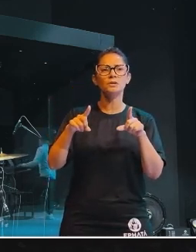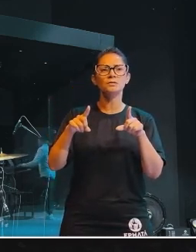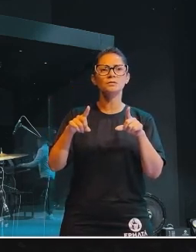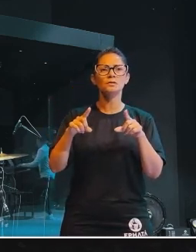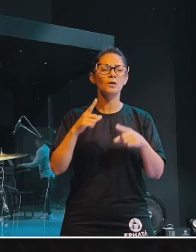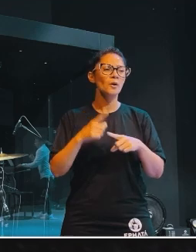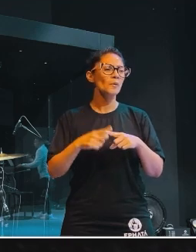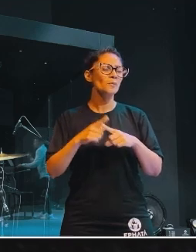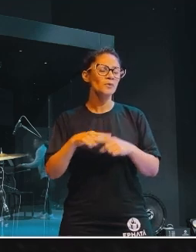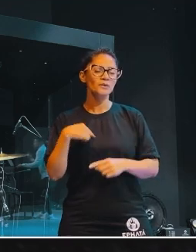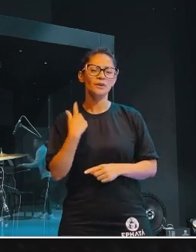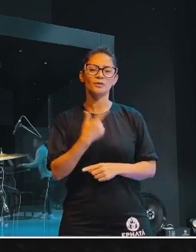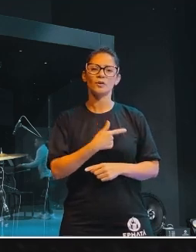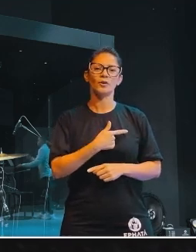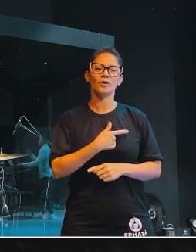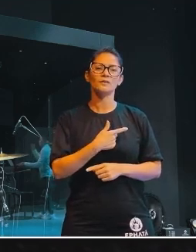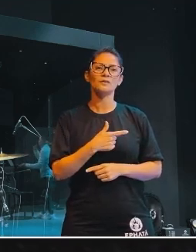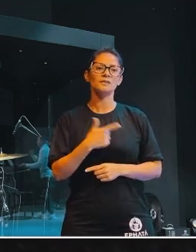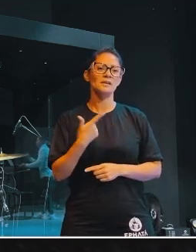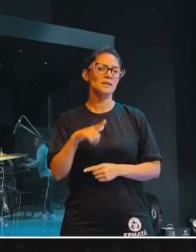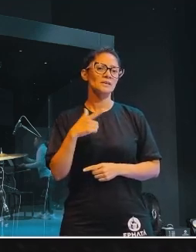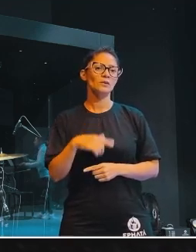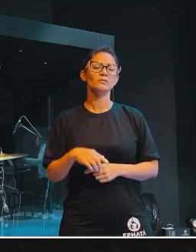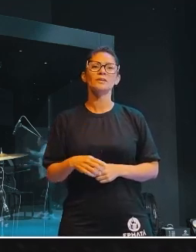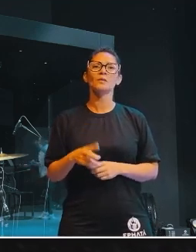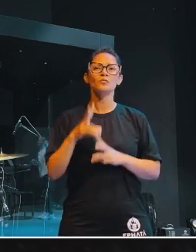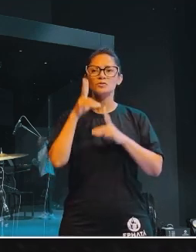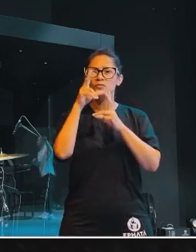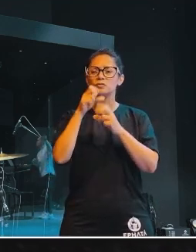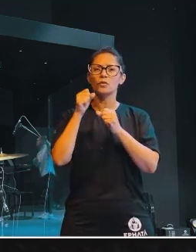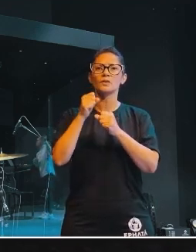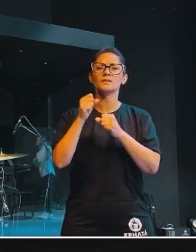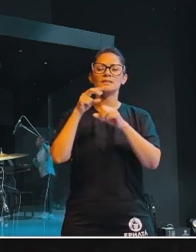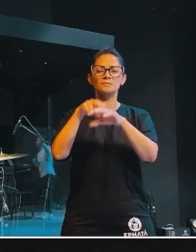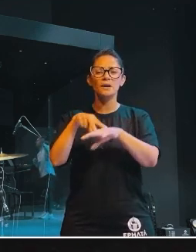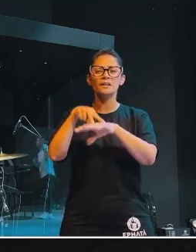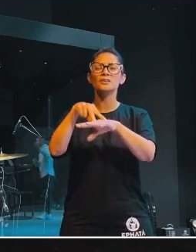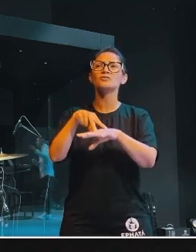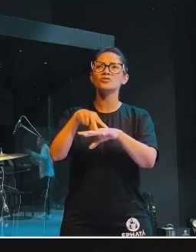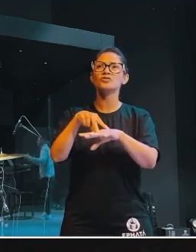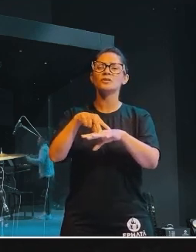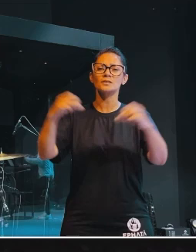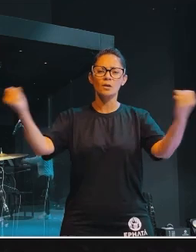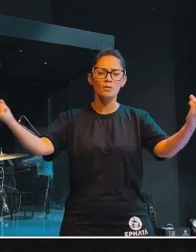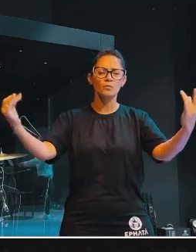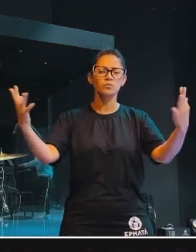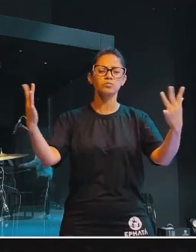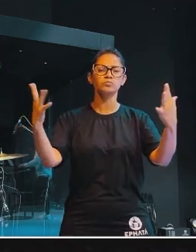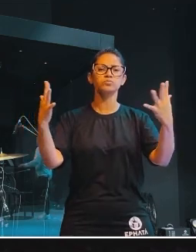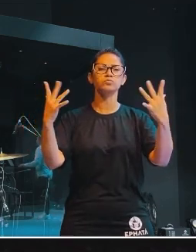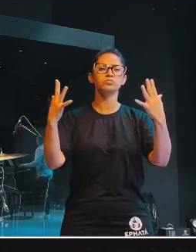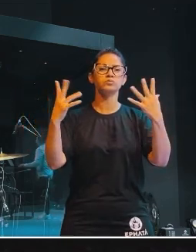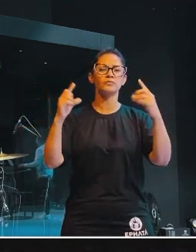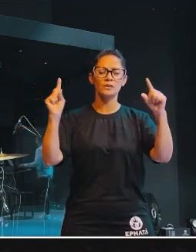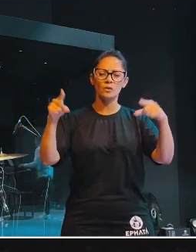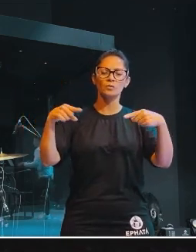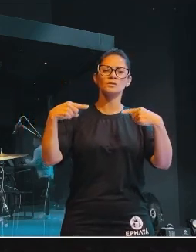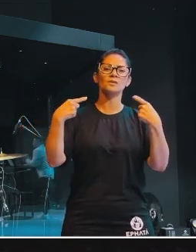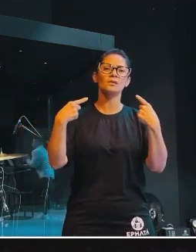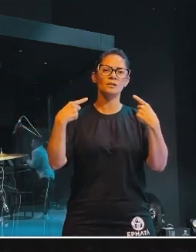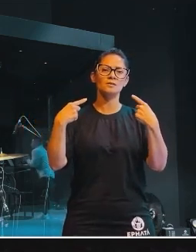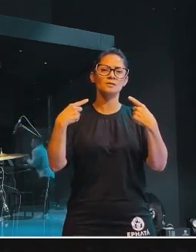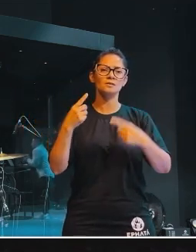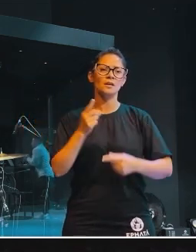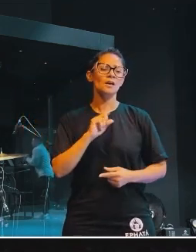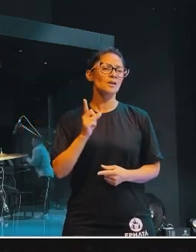nós não temos forças para resistirmos a essa grande multidão que vem contra nós. Nós